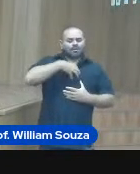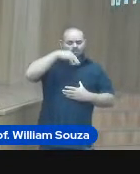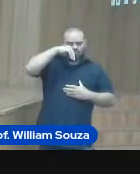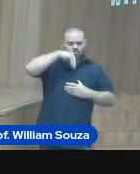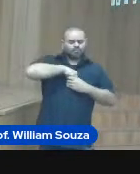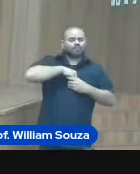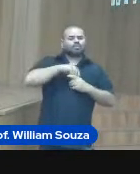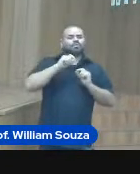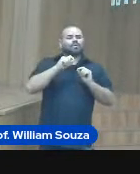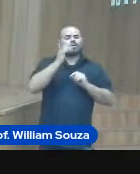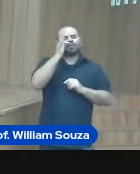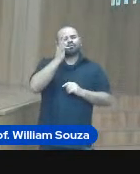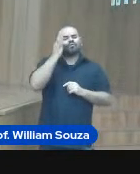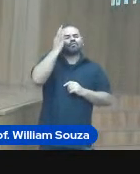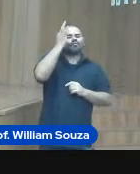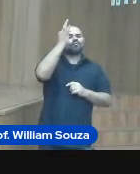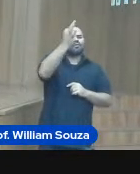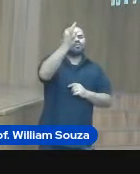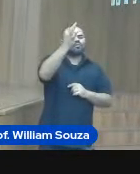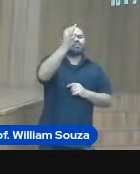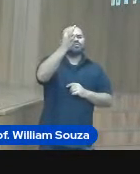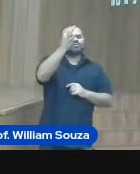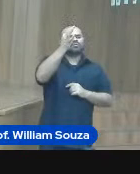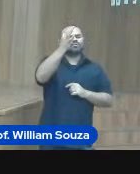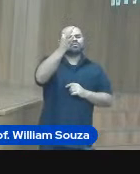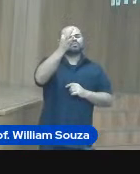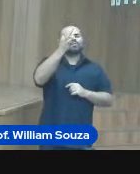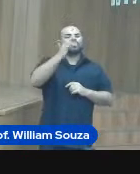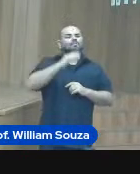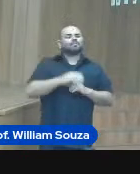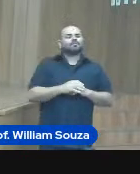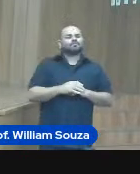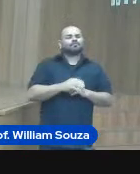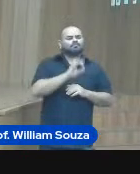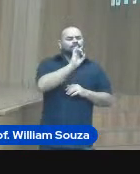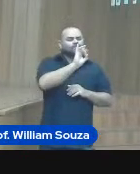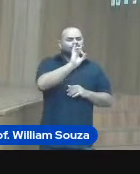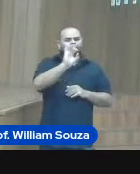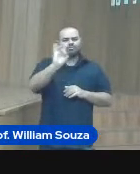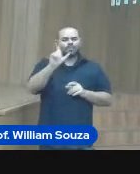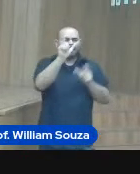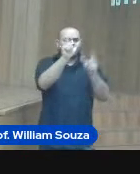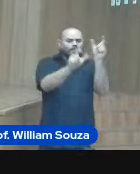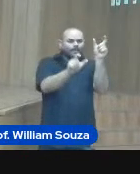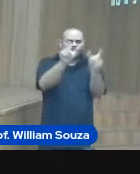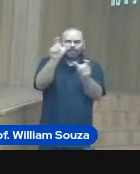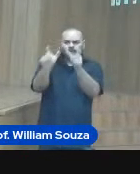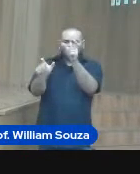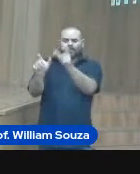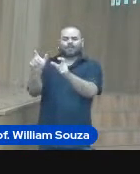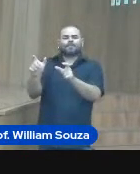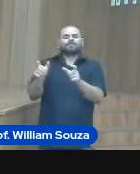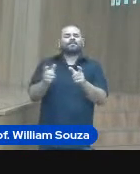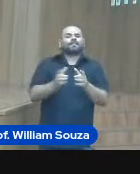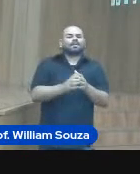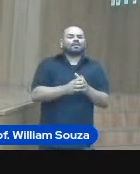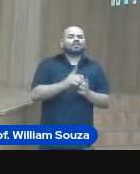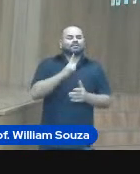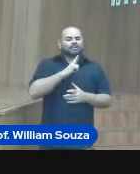de futuro. Cada um de nós, cada um de vocês que me assistem agora, carregam um